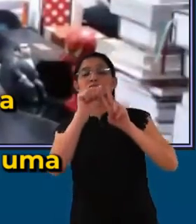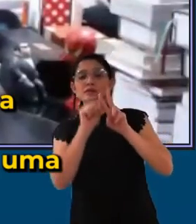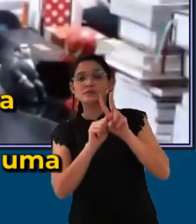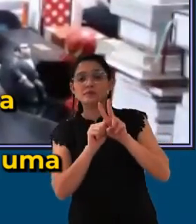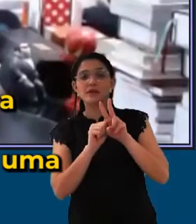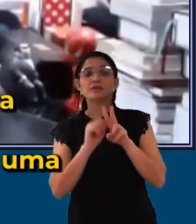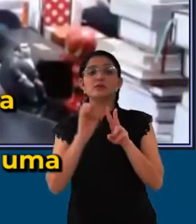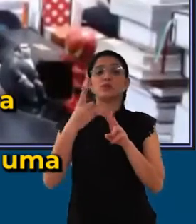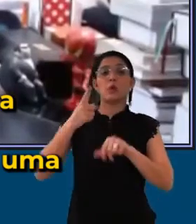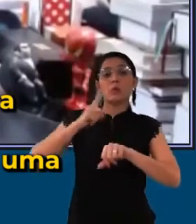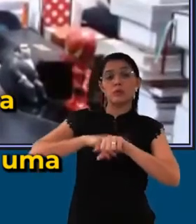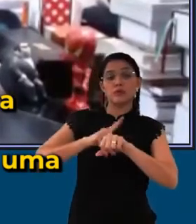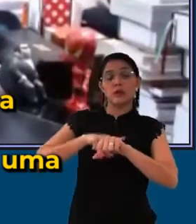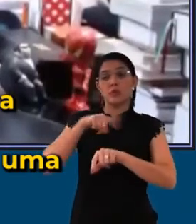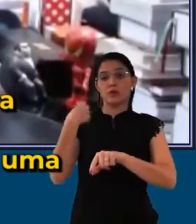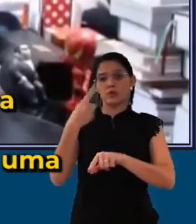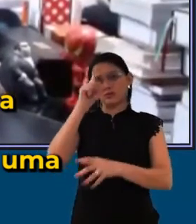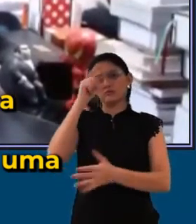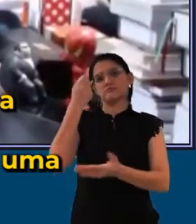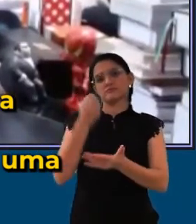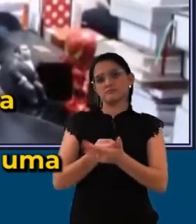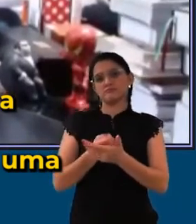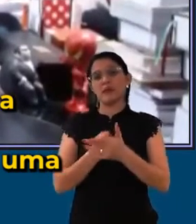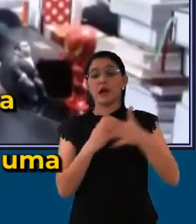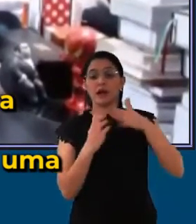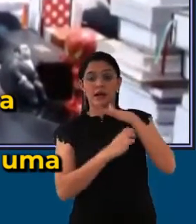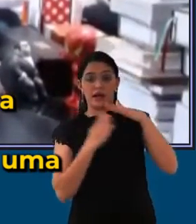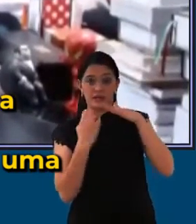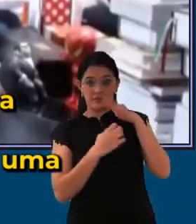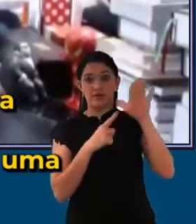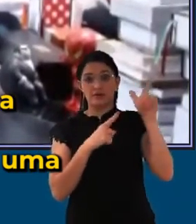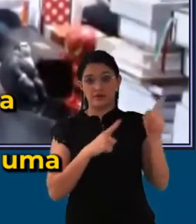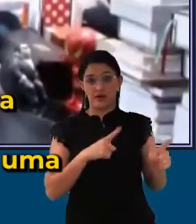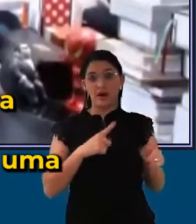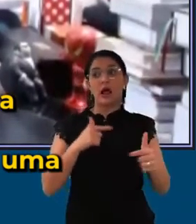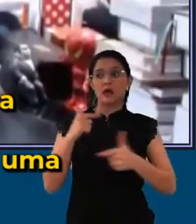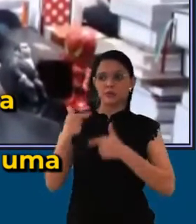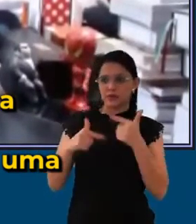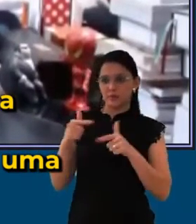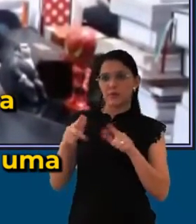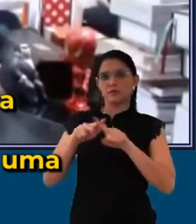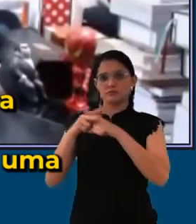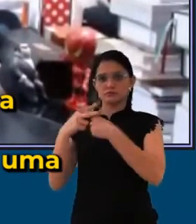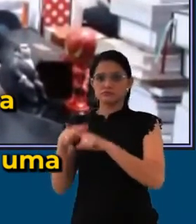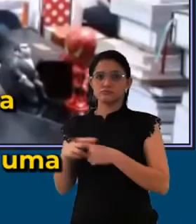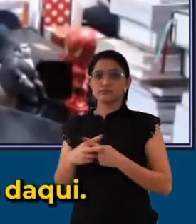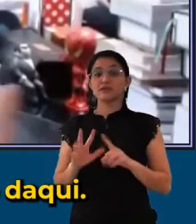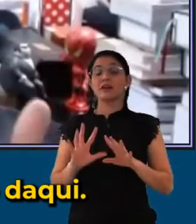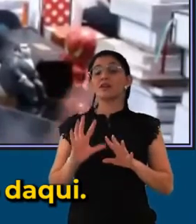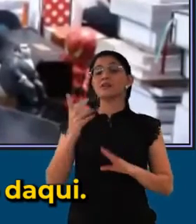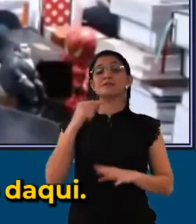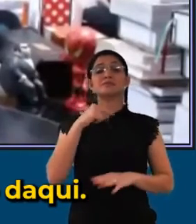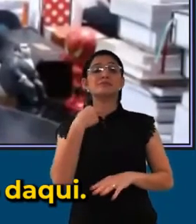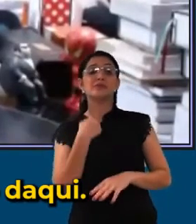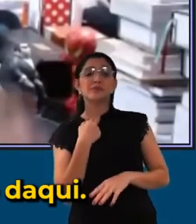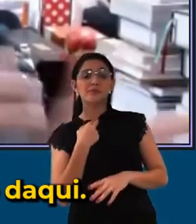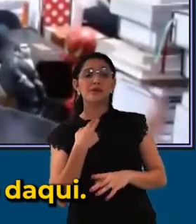prazo que a gente definir aqui, para a Votorantim concluir esse trabalho, ela não puder, por uma razão justificada, olha, teve um